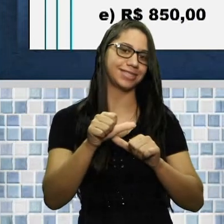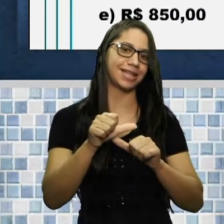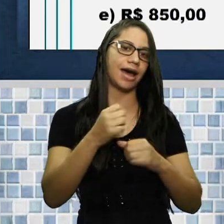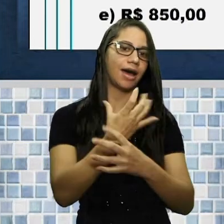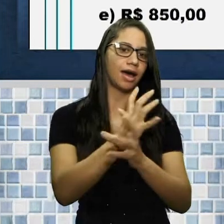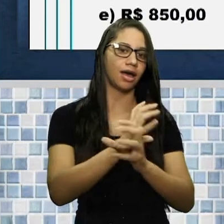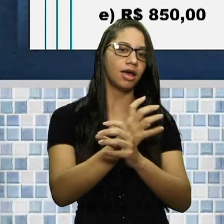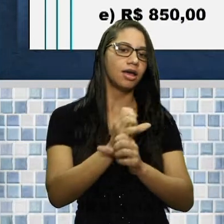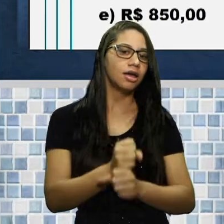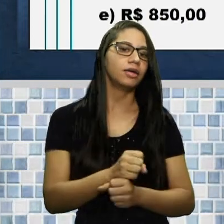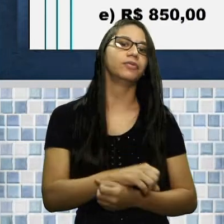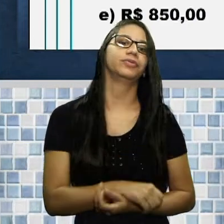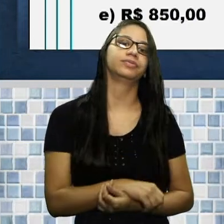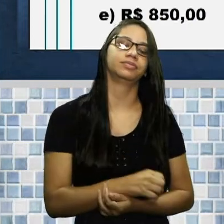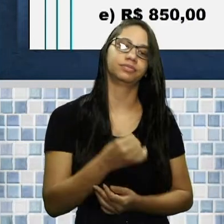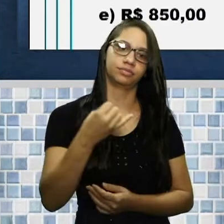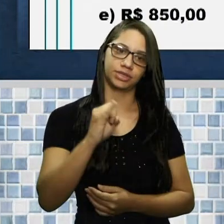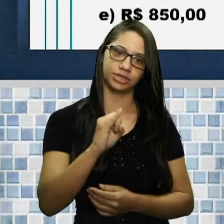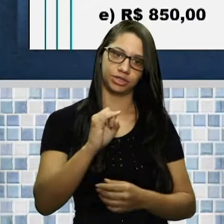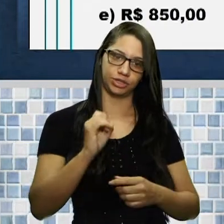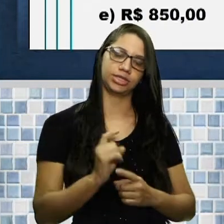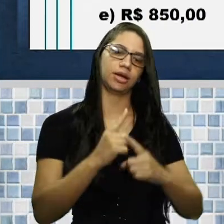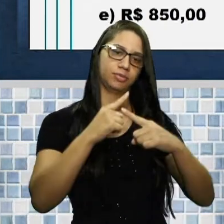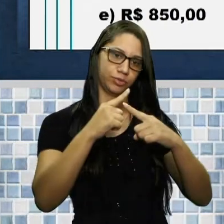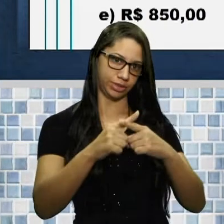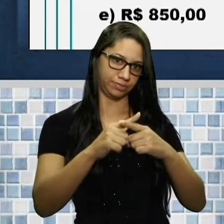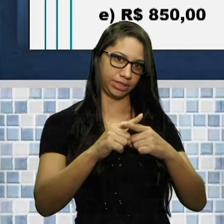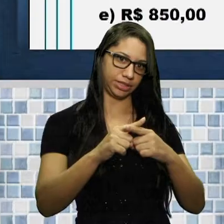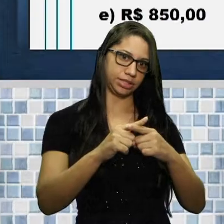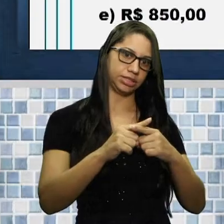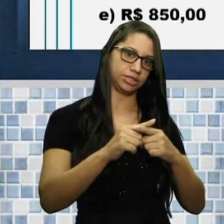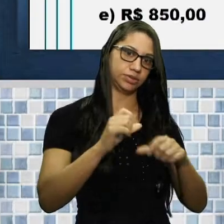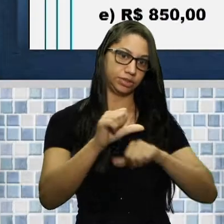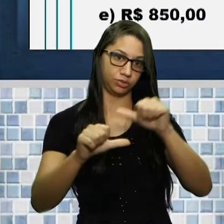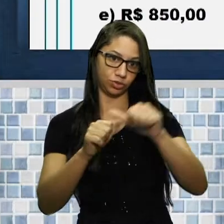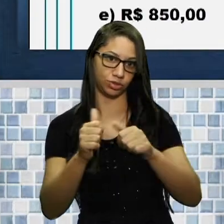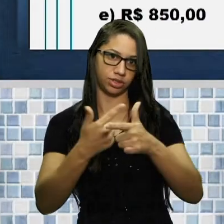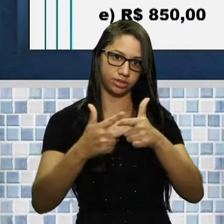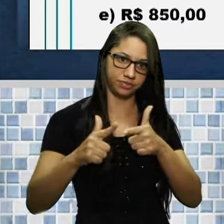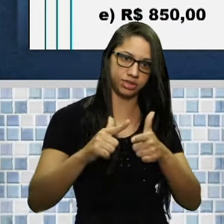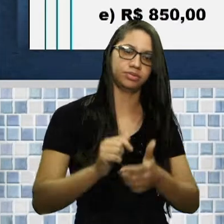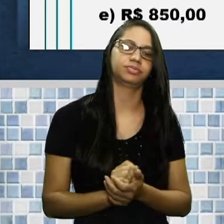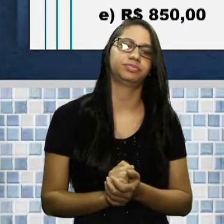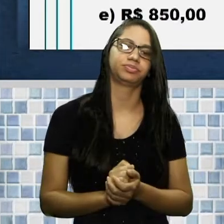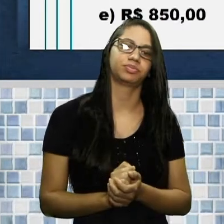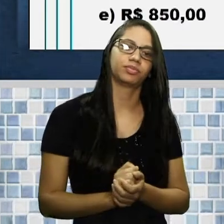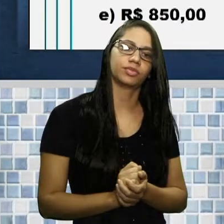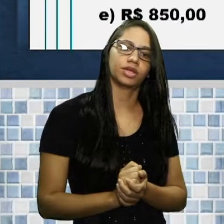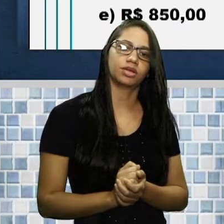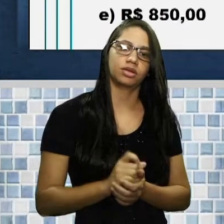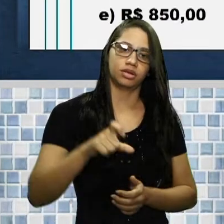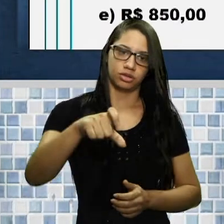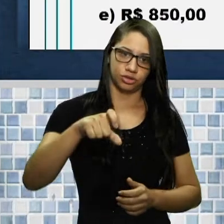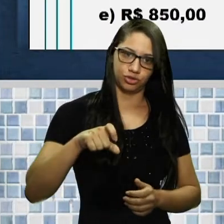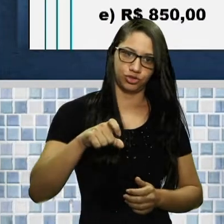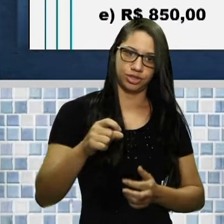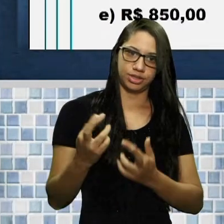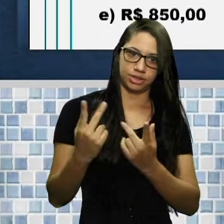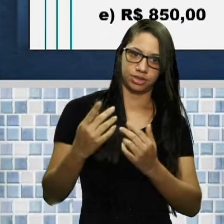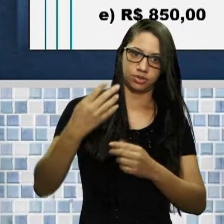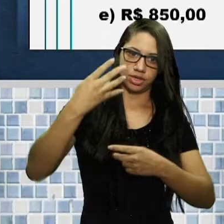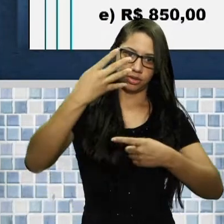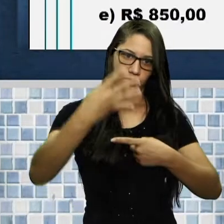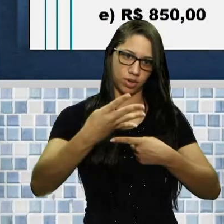está multiplicando, ele vai para o segundo membro dividindo. Então, vai ficar X igual a